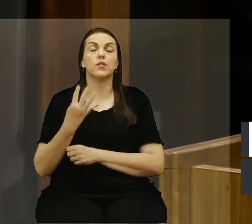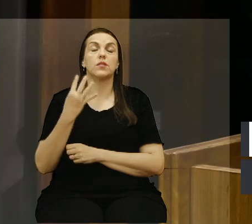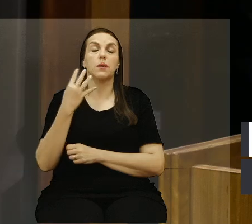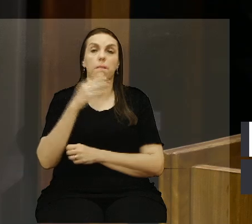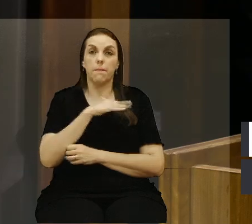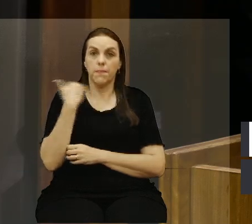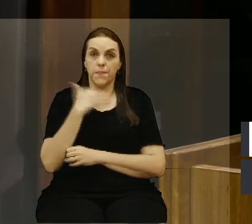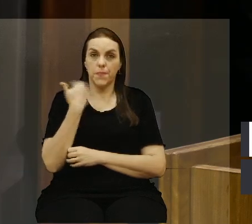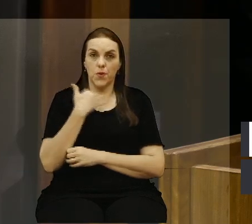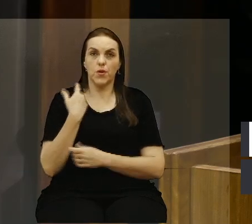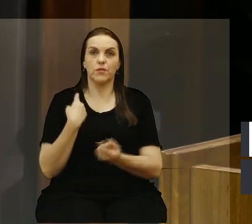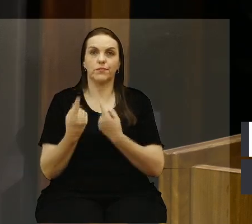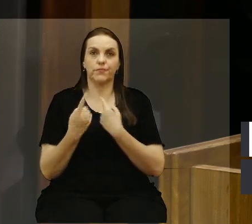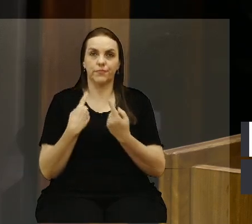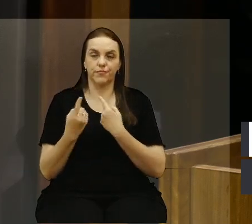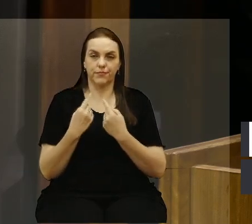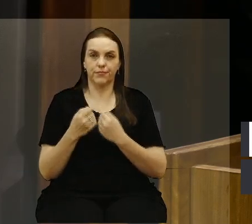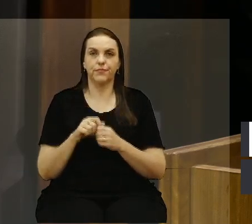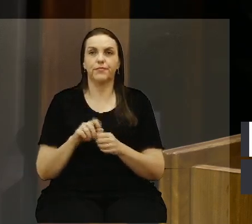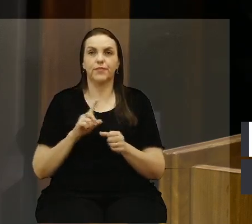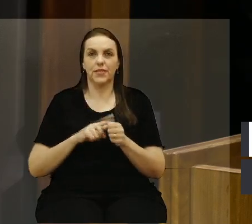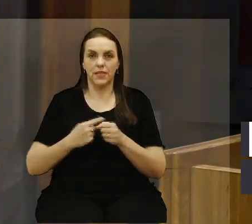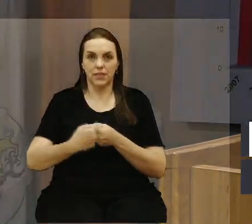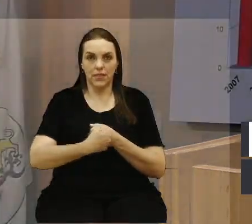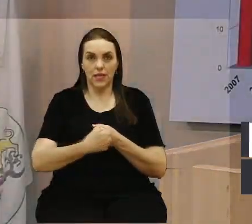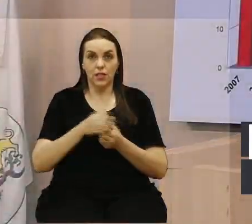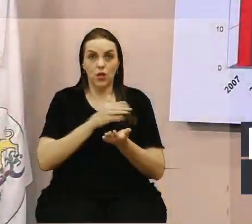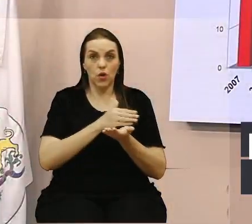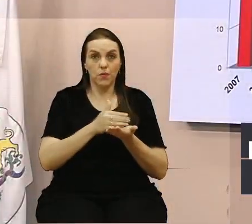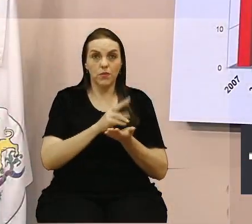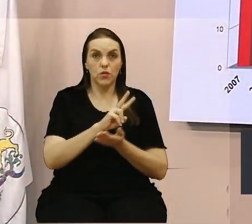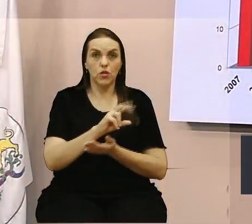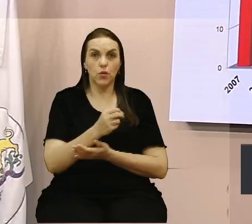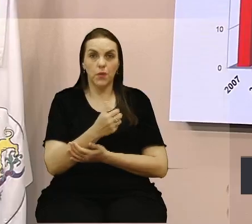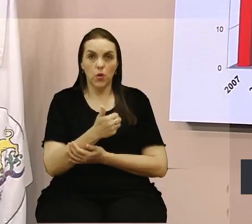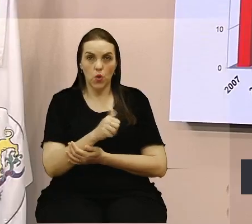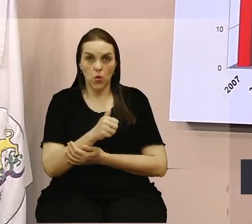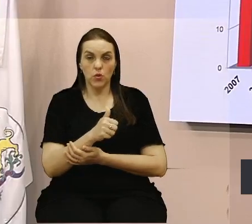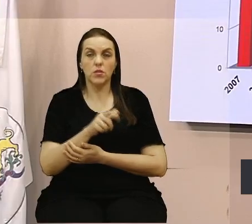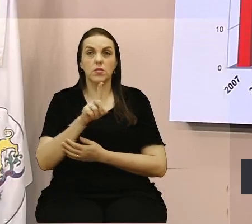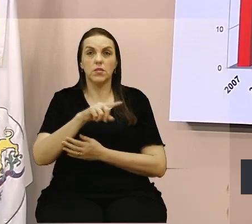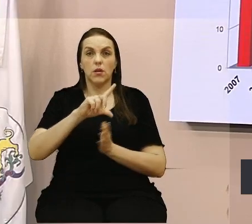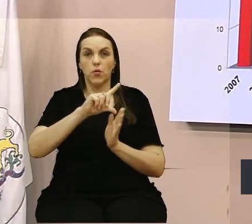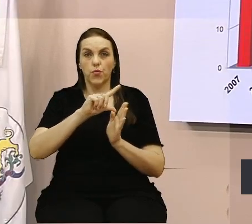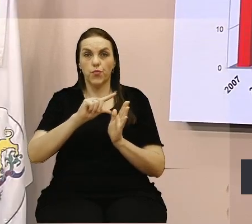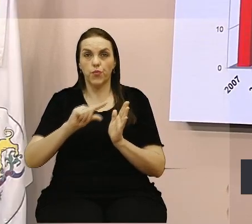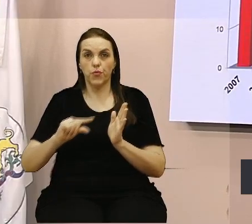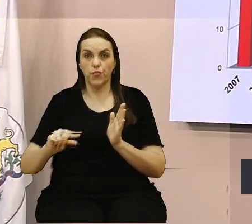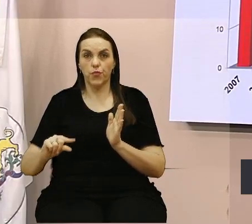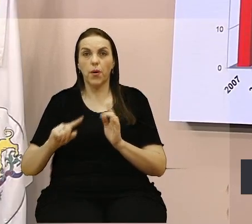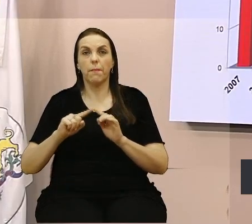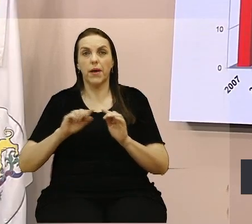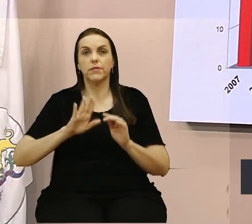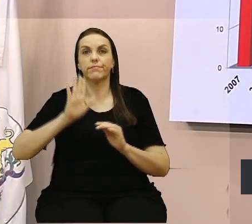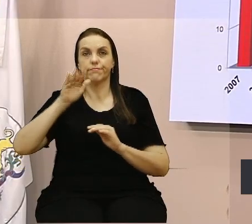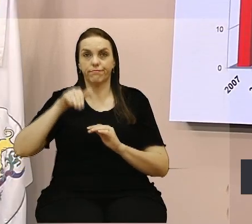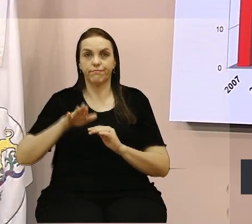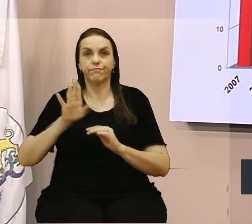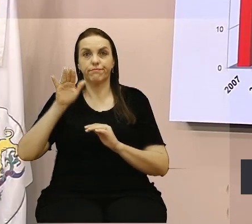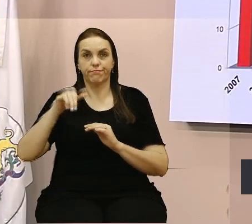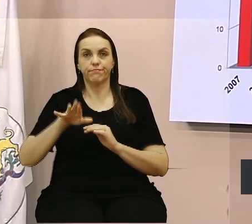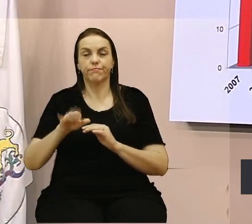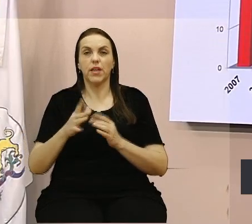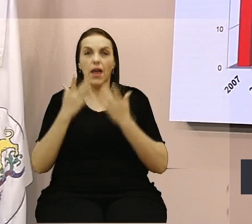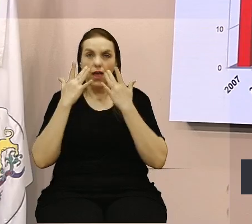nossa cidade. Tá? Então, começou em 2011, começou um decréscimo, mas começou a oscilar. O que chama